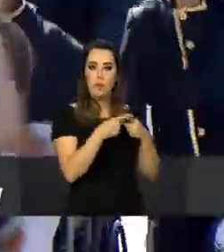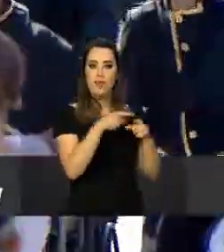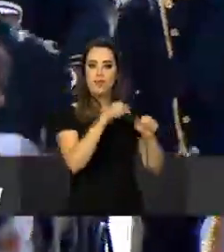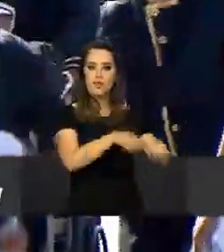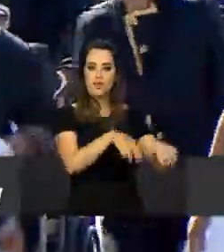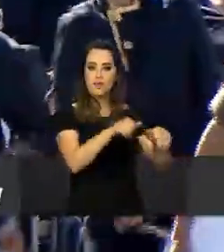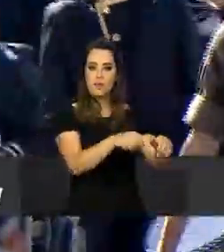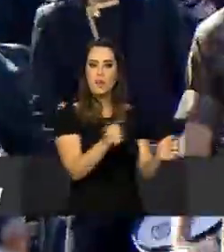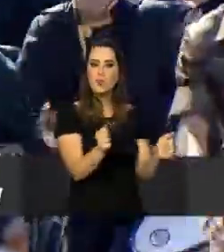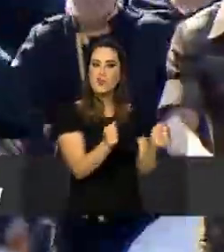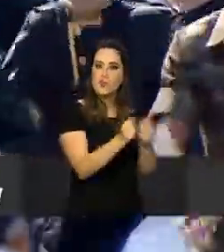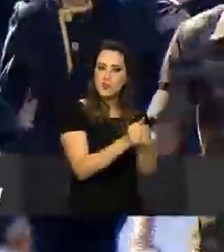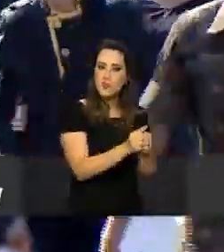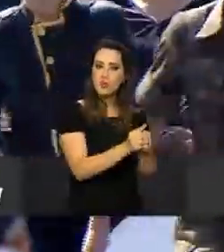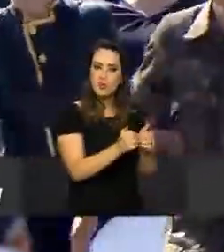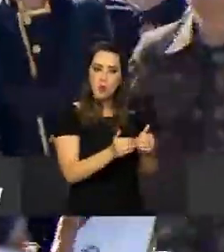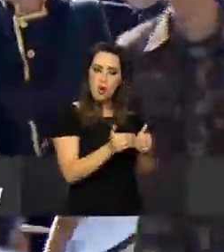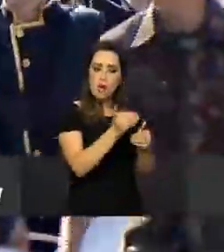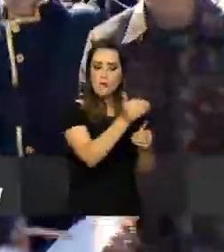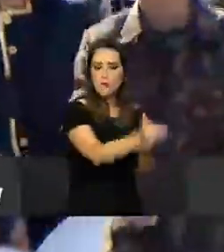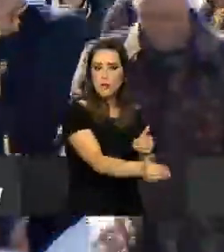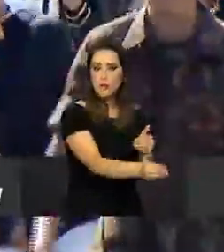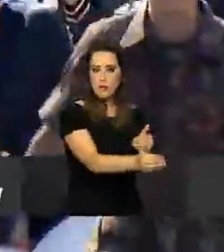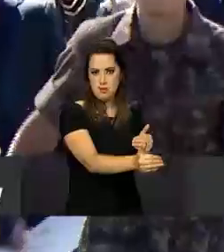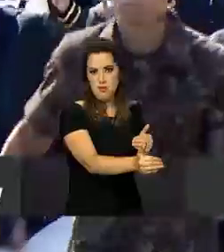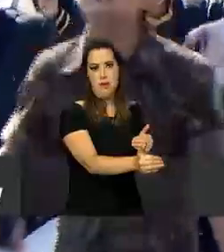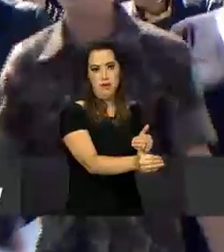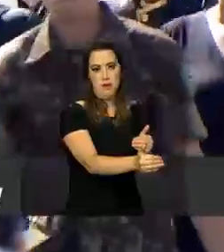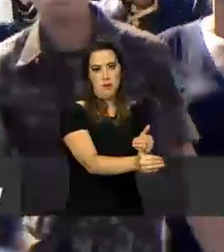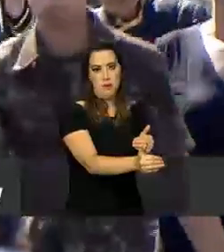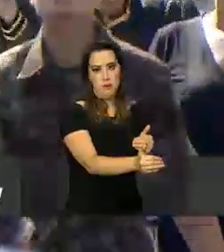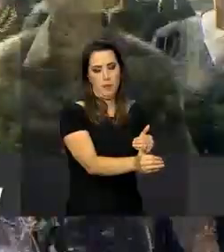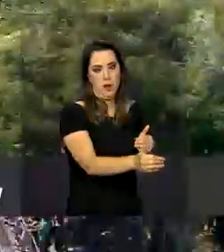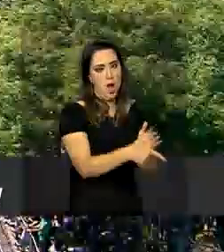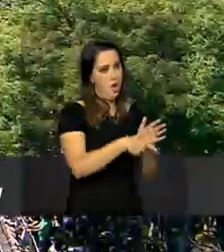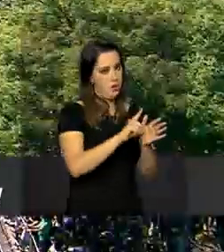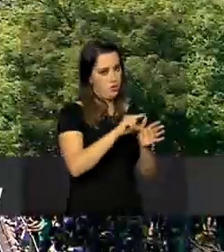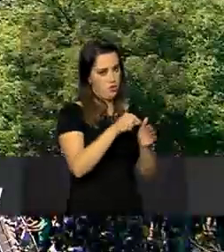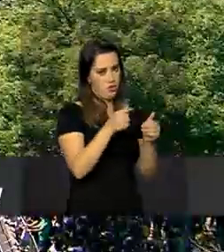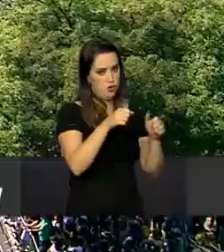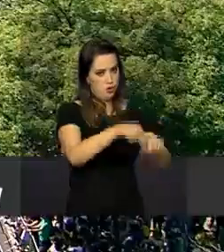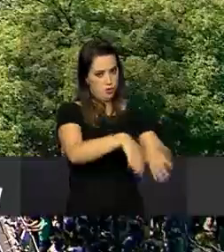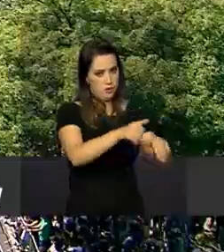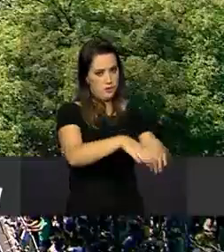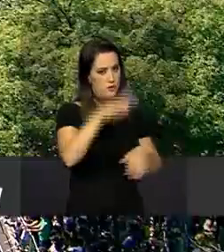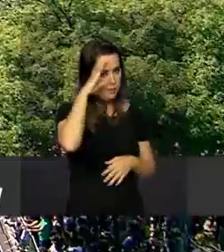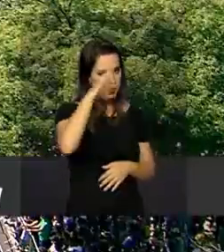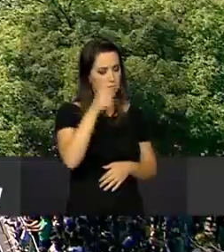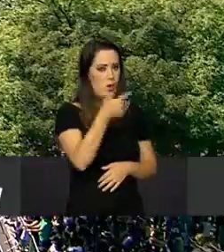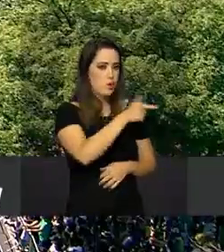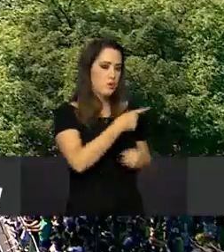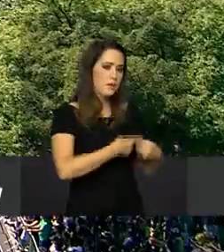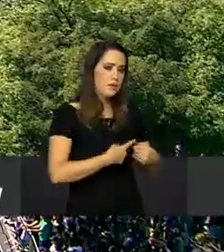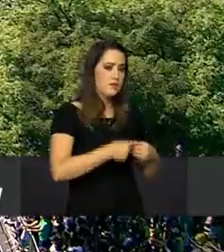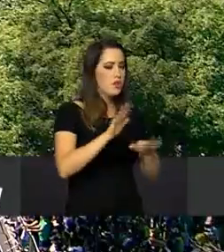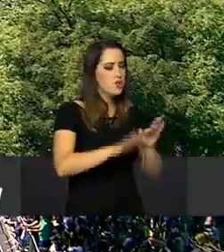de setembro mesmo, à frente dos desfiles militares. Nem sempre acontece isso nos outros locais, em